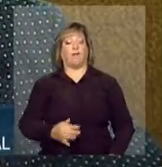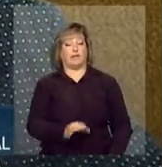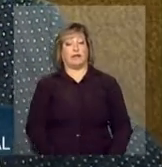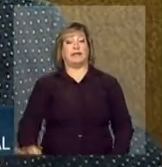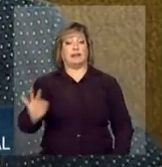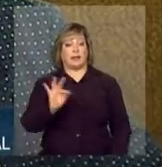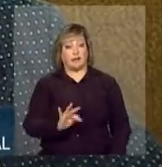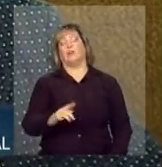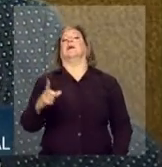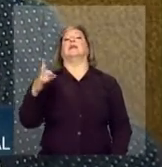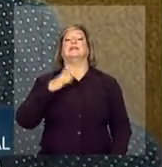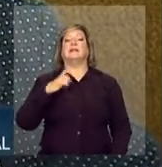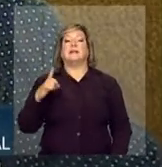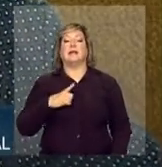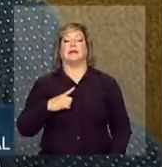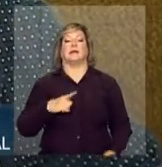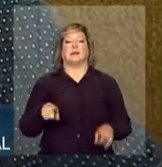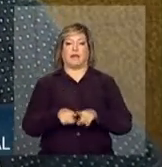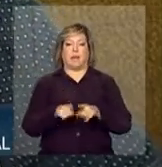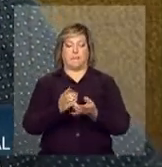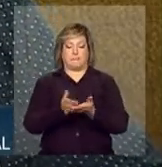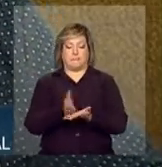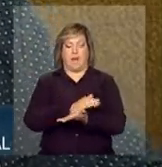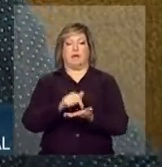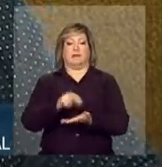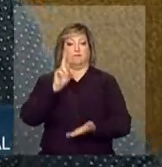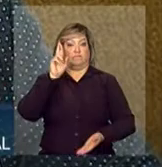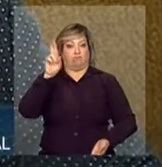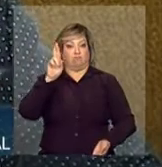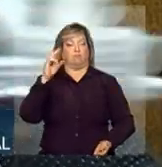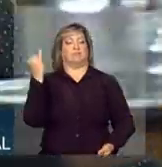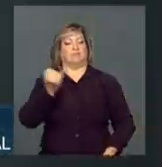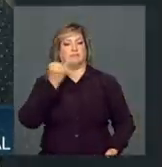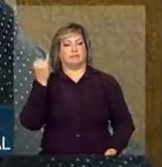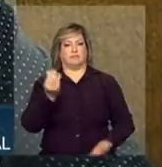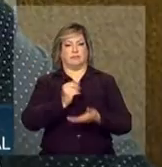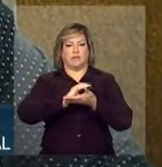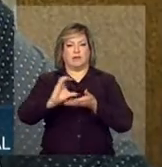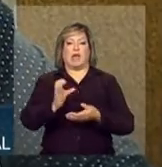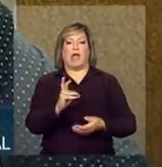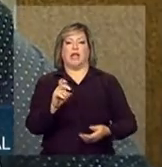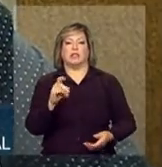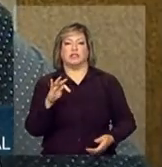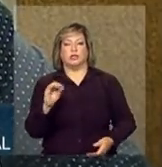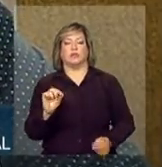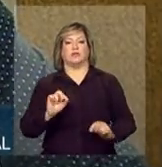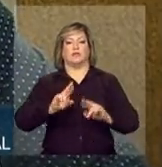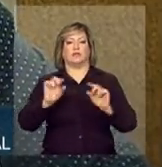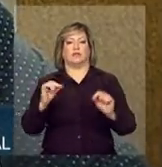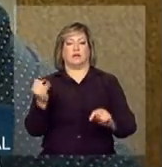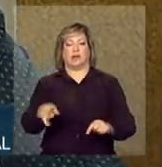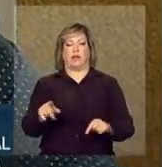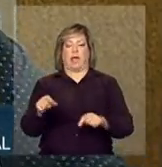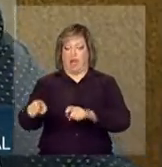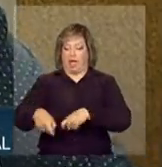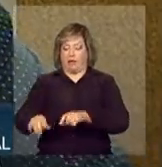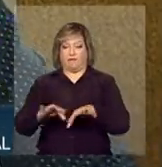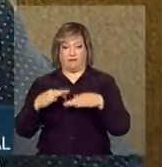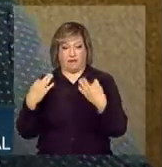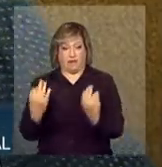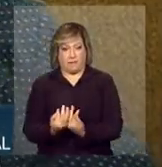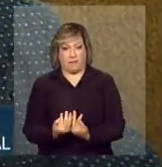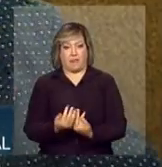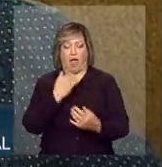parcela importantíssima, porque nós arcamos com todo o crédito diferenciado para a agricultura familiar e para a produção de alimentos no